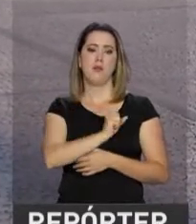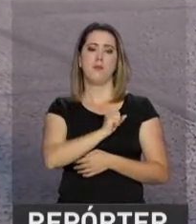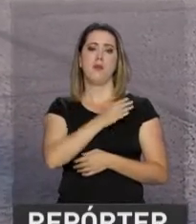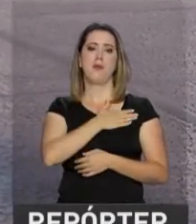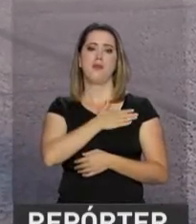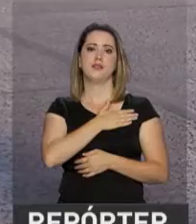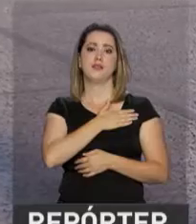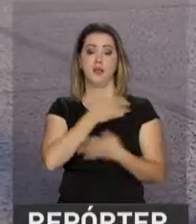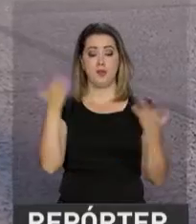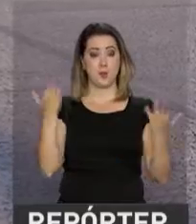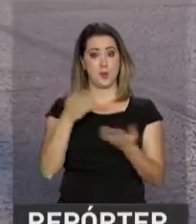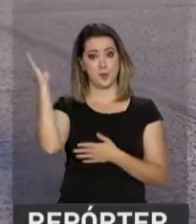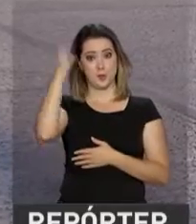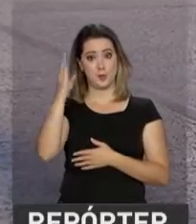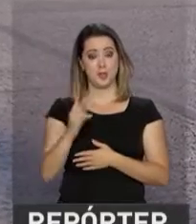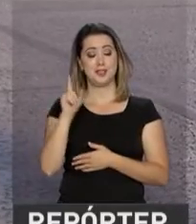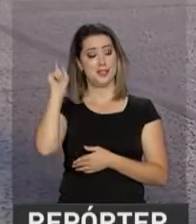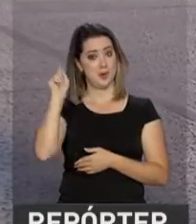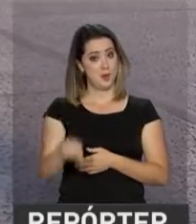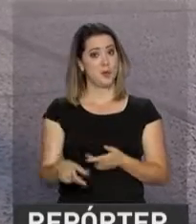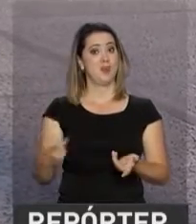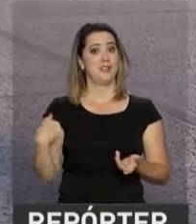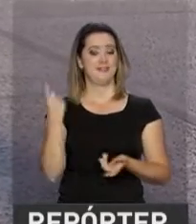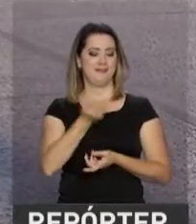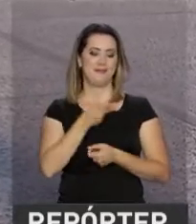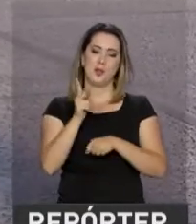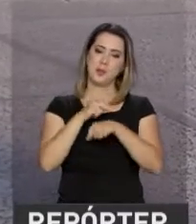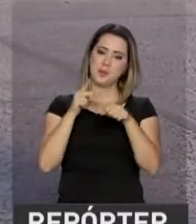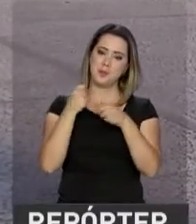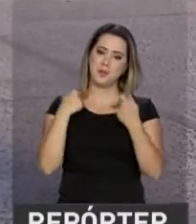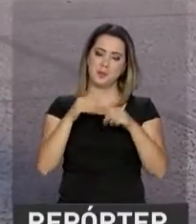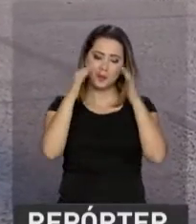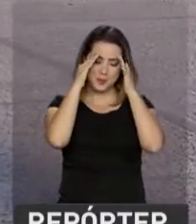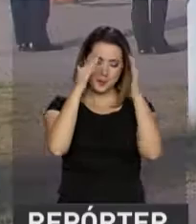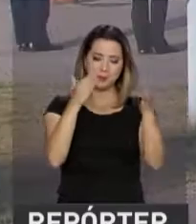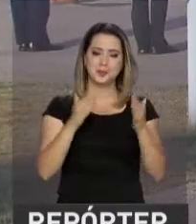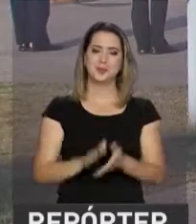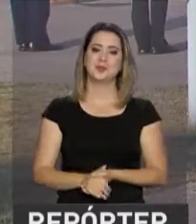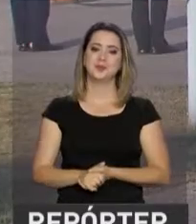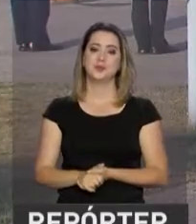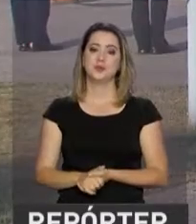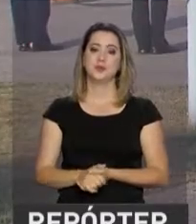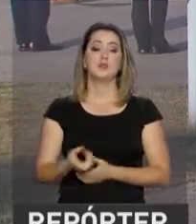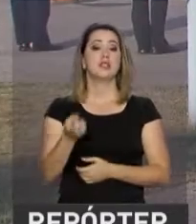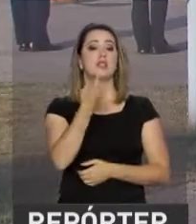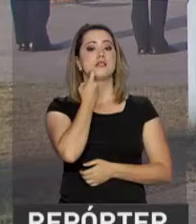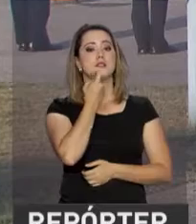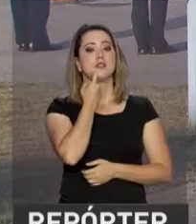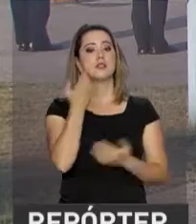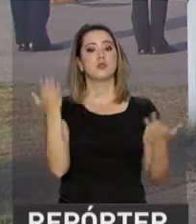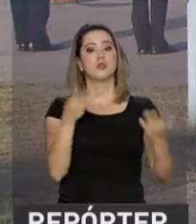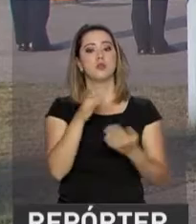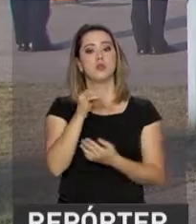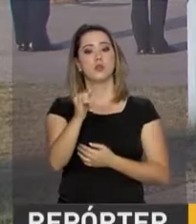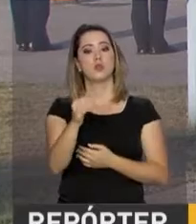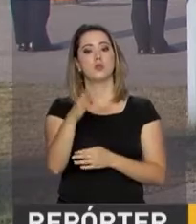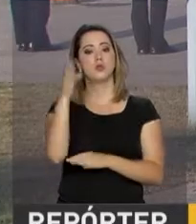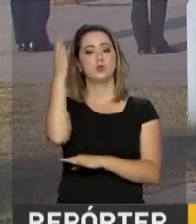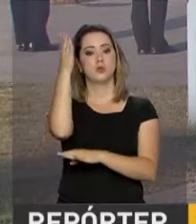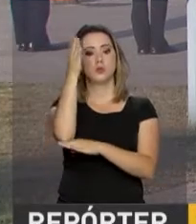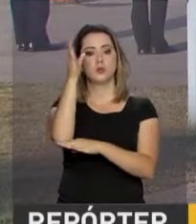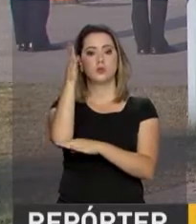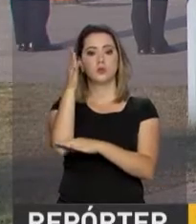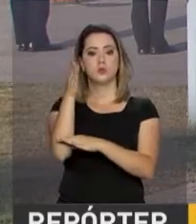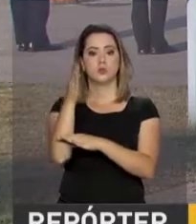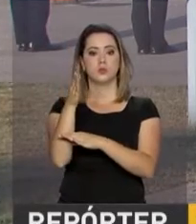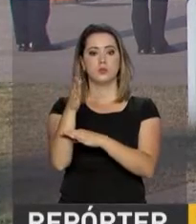né? E o Brasil é o nosso país, a gente tem que honrar ele, né? Sexta-feira, hoje é o dia em que o arriamento da